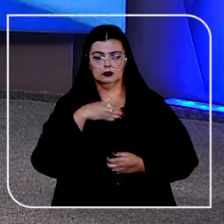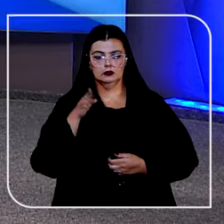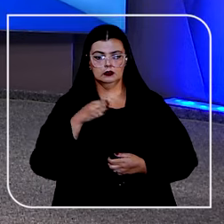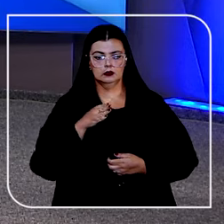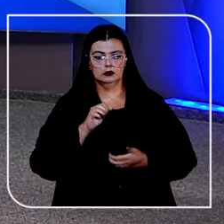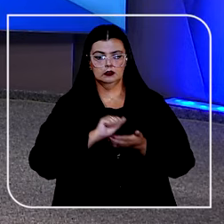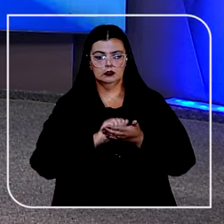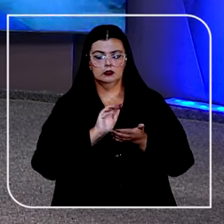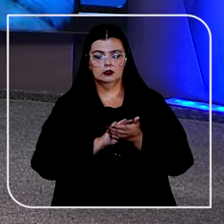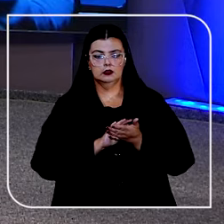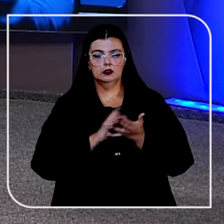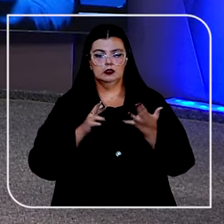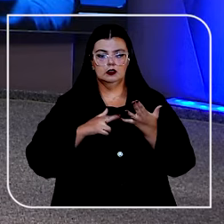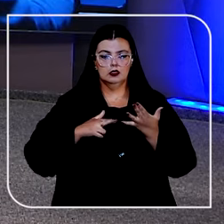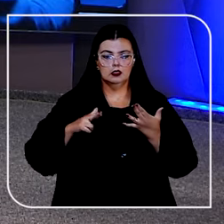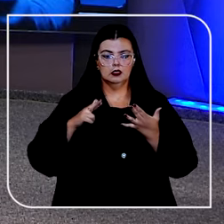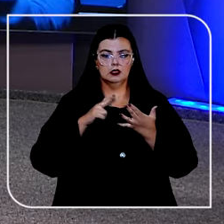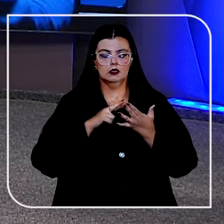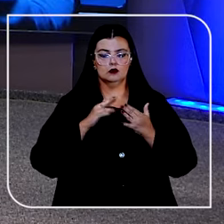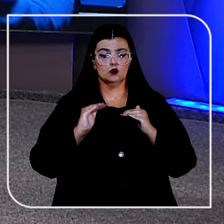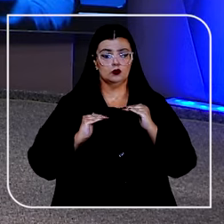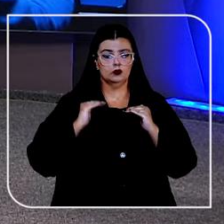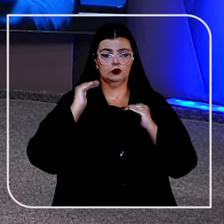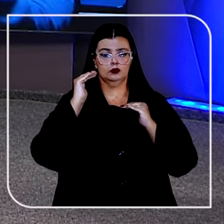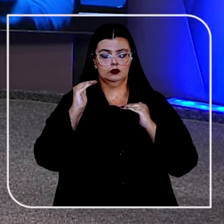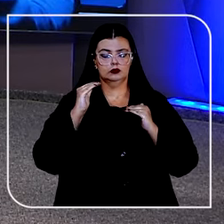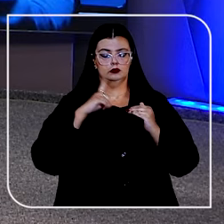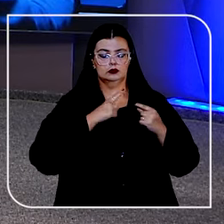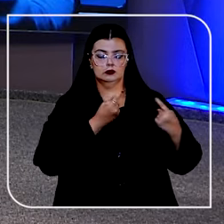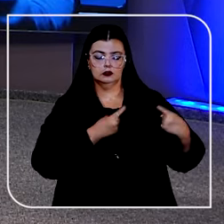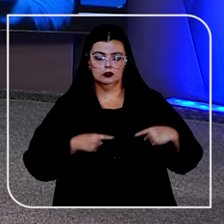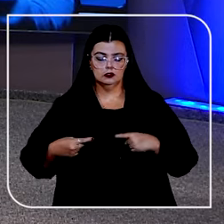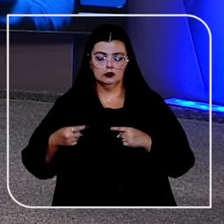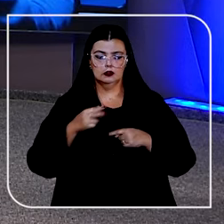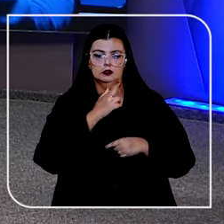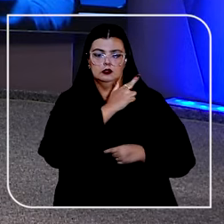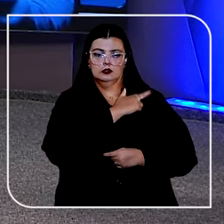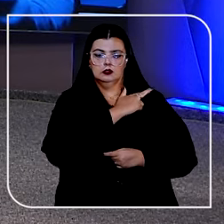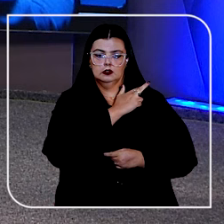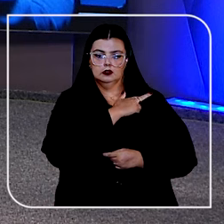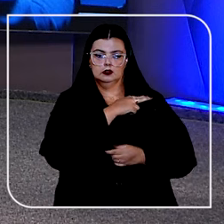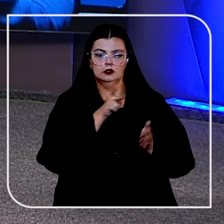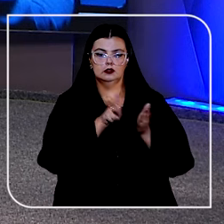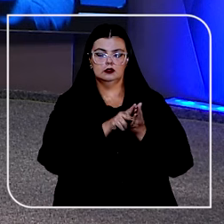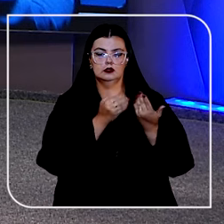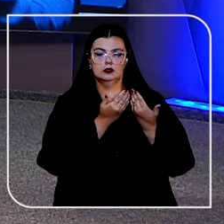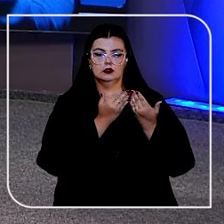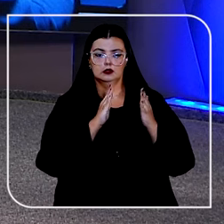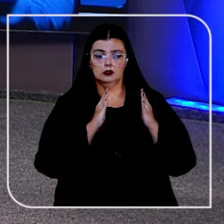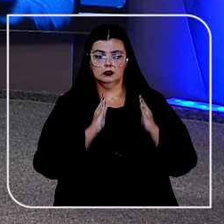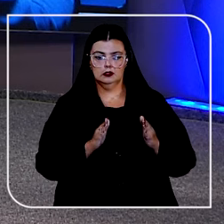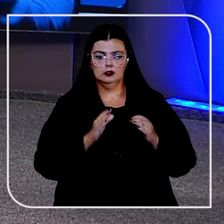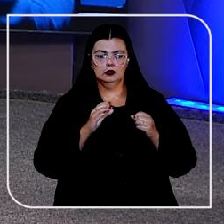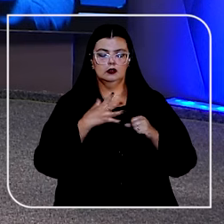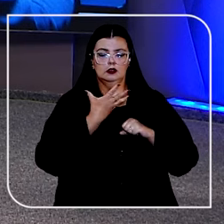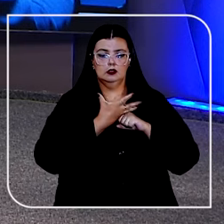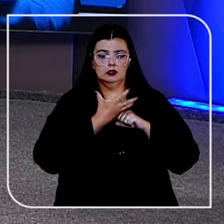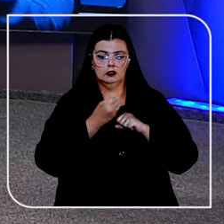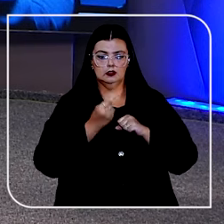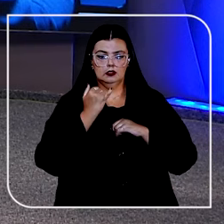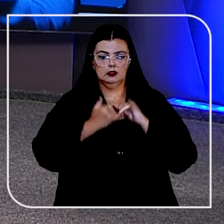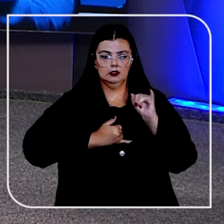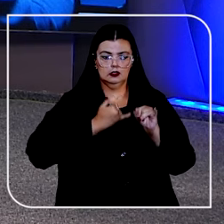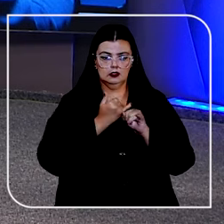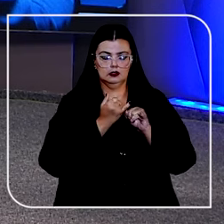suspendeu a tramitação de recurso extraordinário que discute a responsabilidade do provedor de internet no